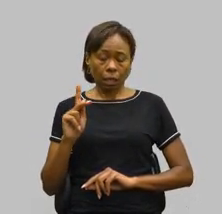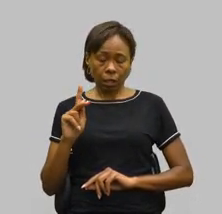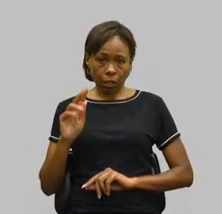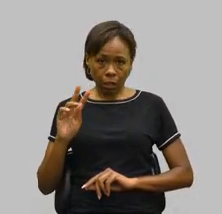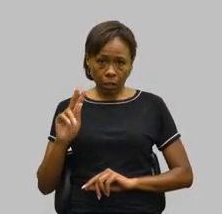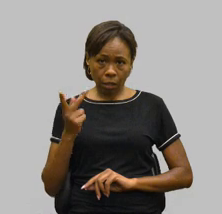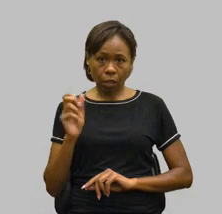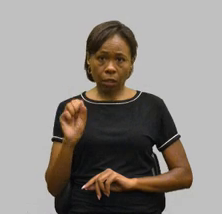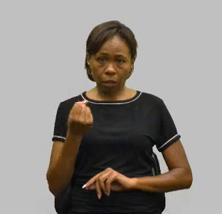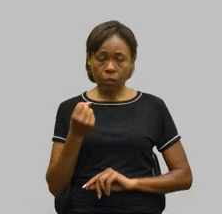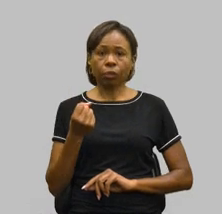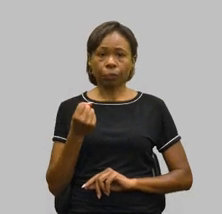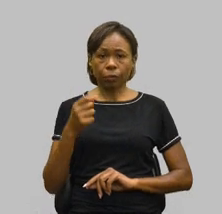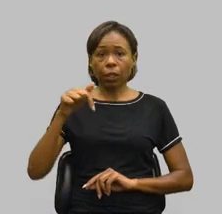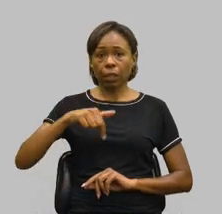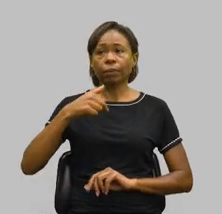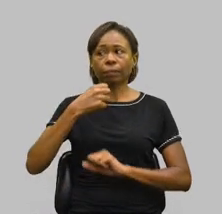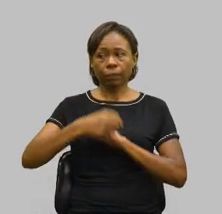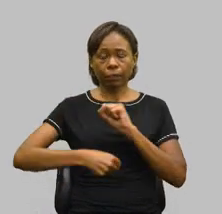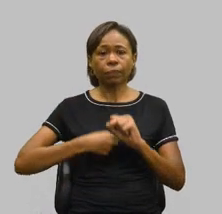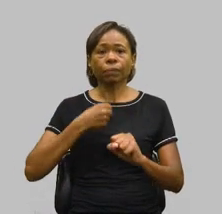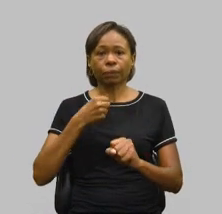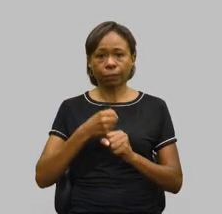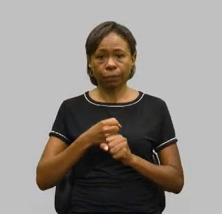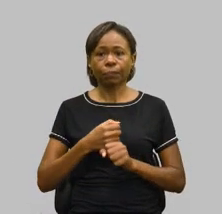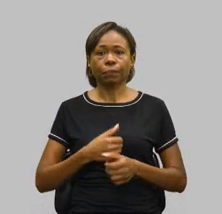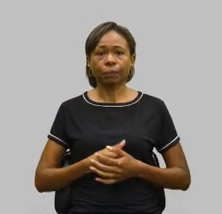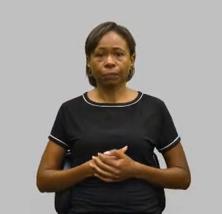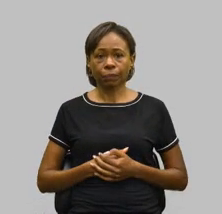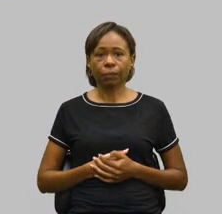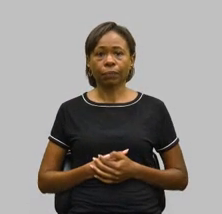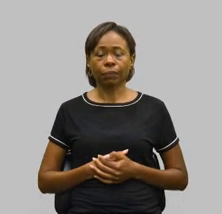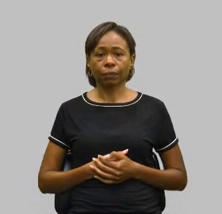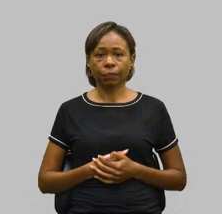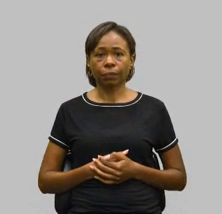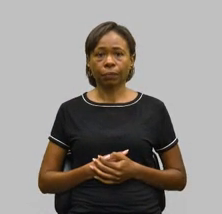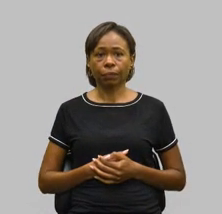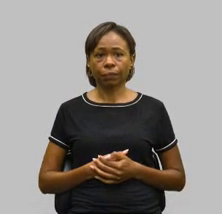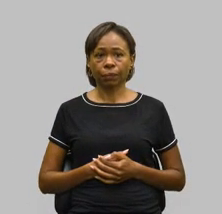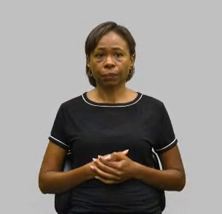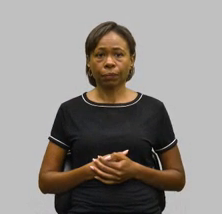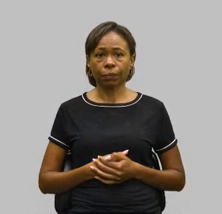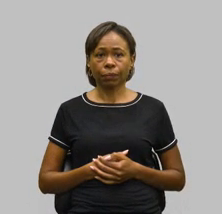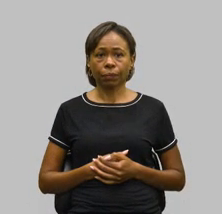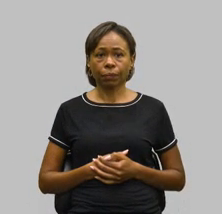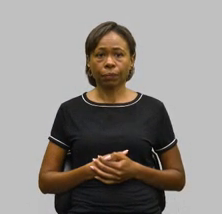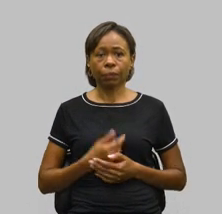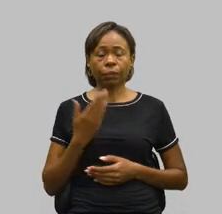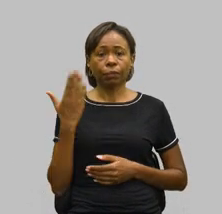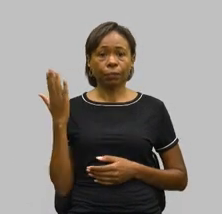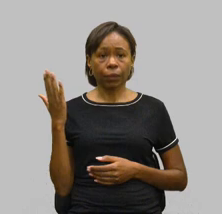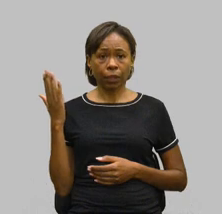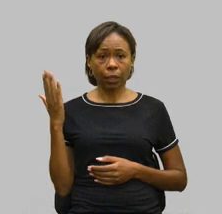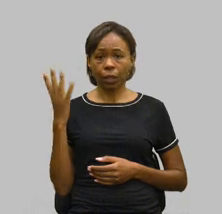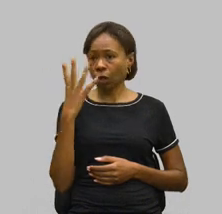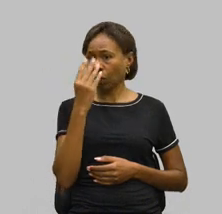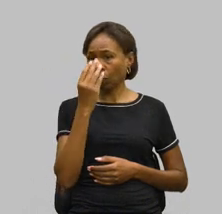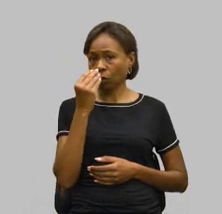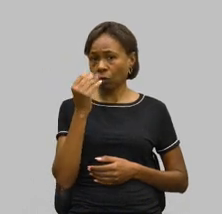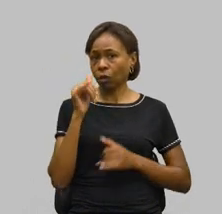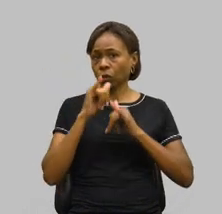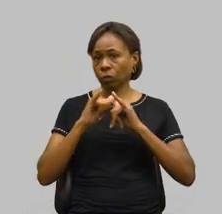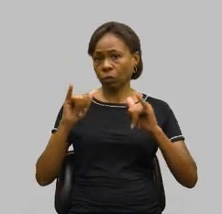ano e aqui passando aqui as fotos dos eventos que foram realizados da mesma forma passando agora